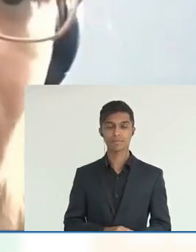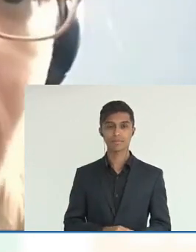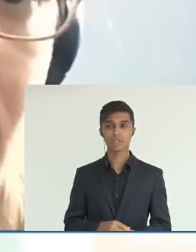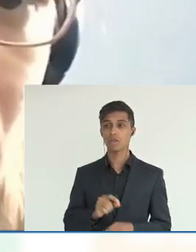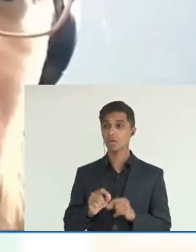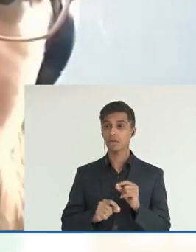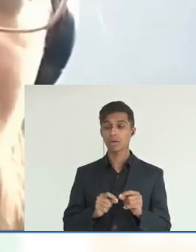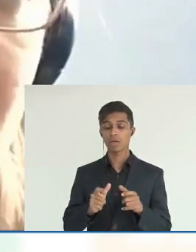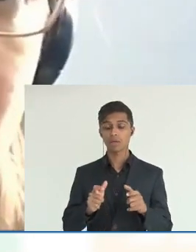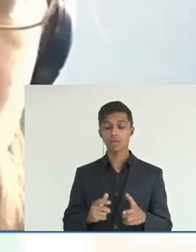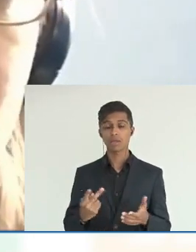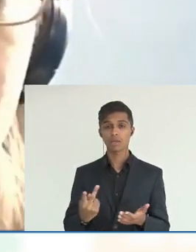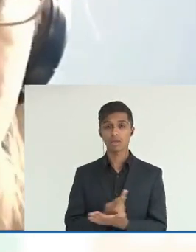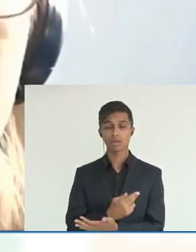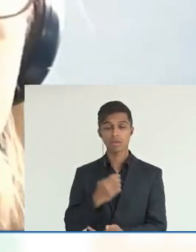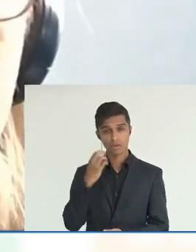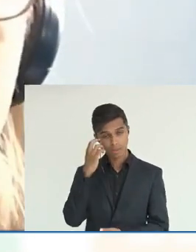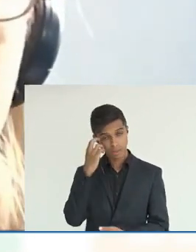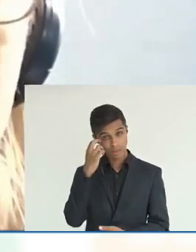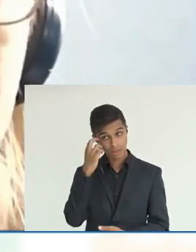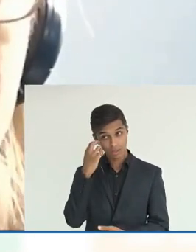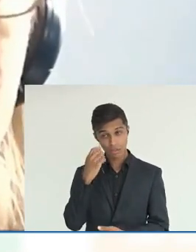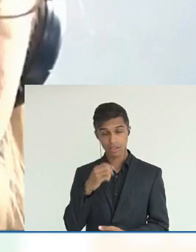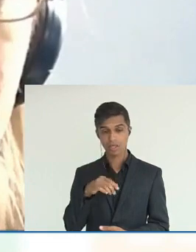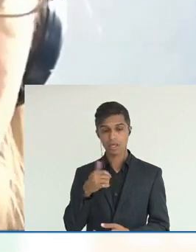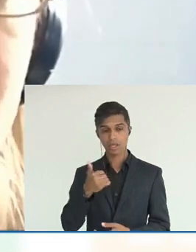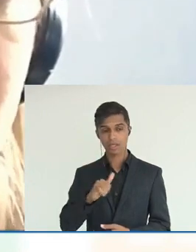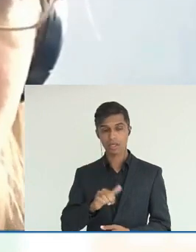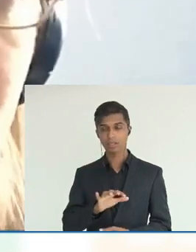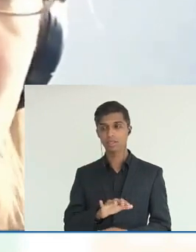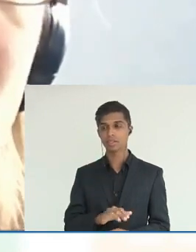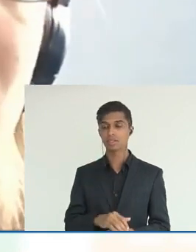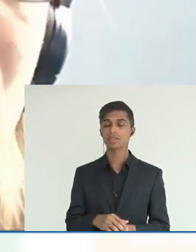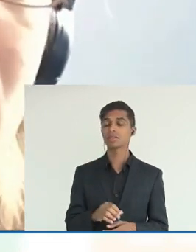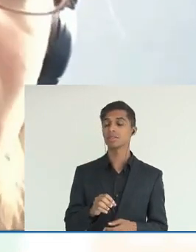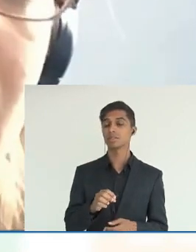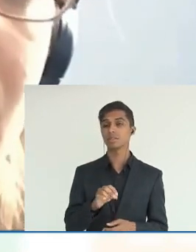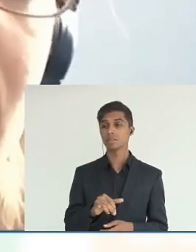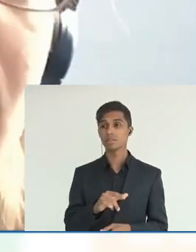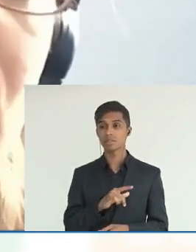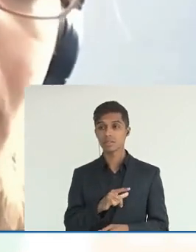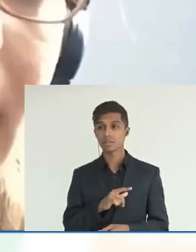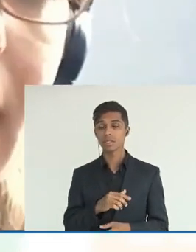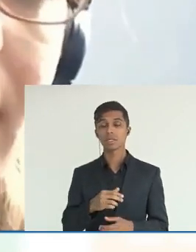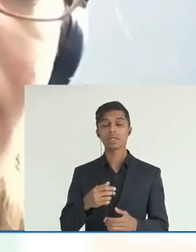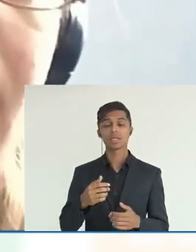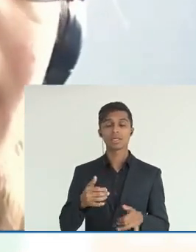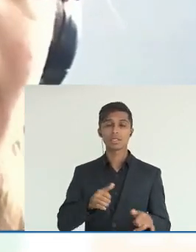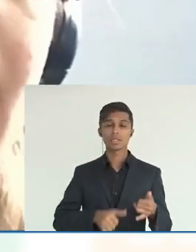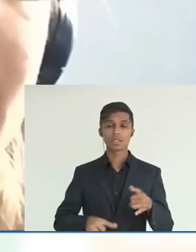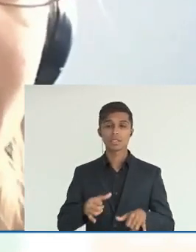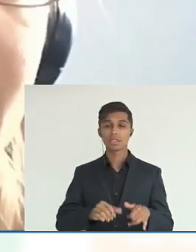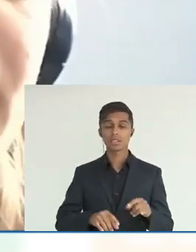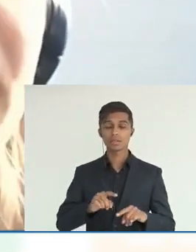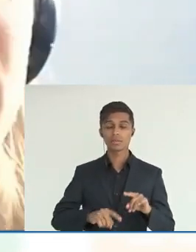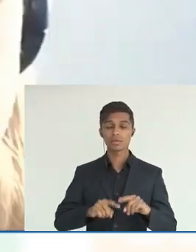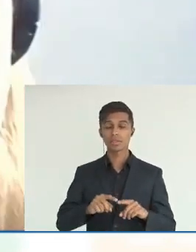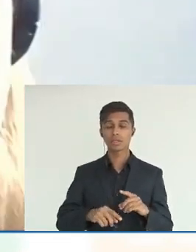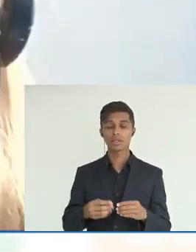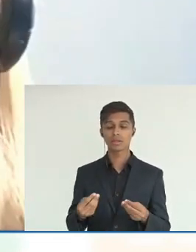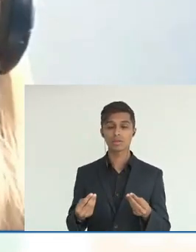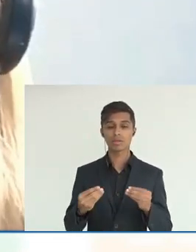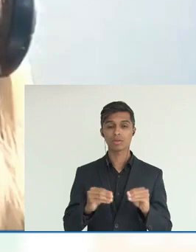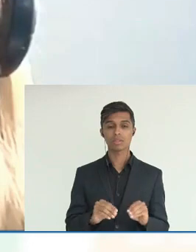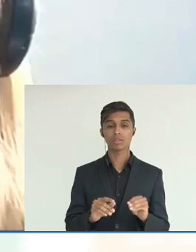quais os locais que estão sendo feitos ainda essas análises, explicando que existem algumas substâncias que são aplicadas que